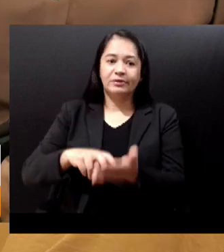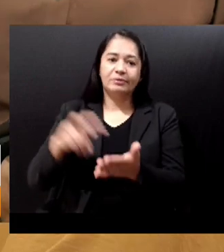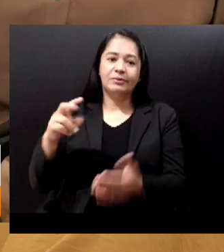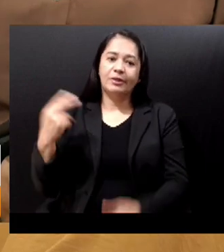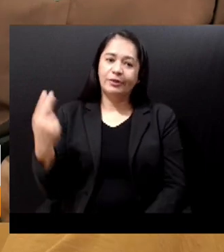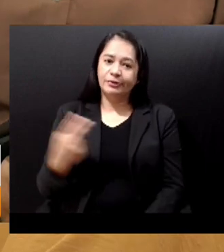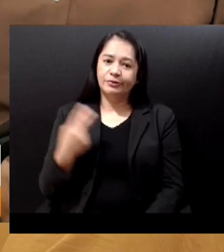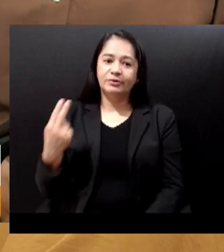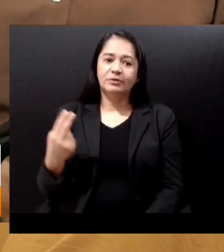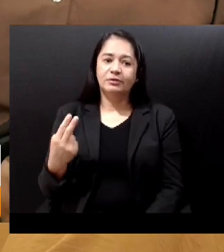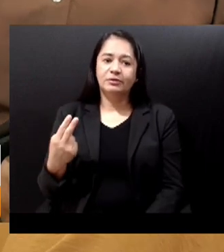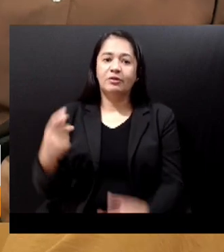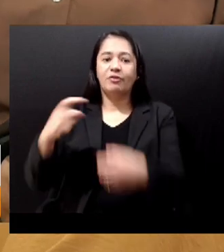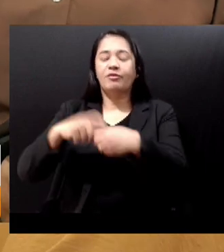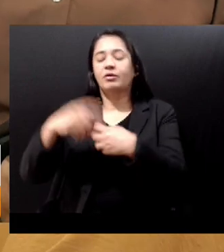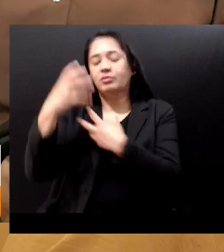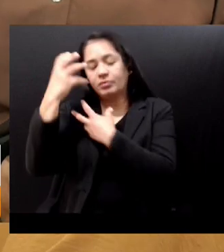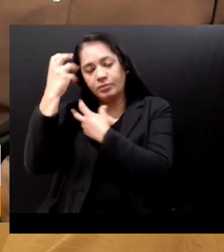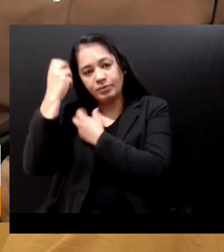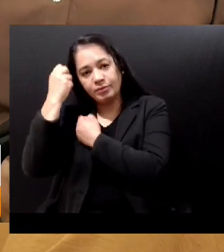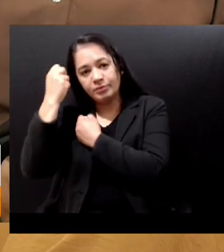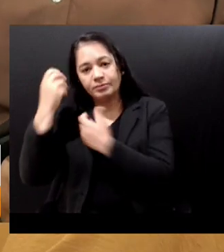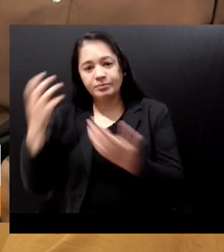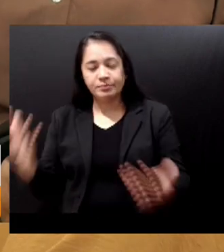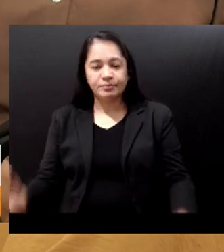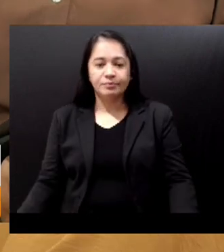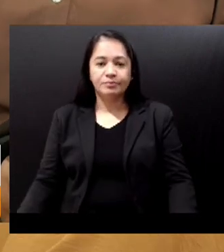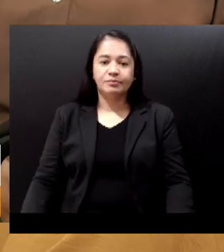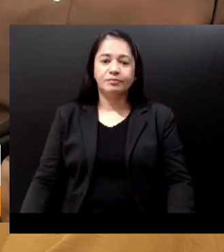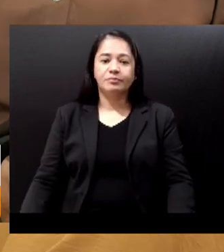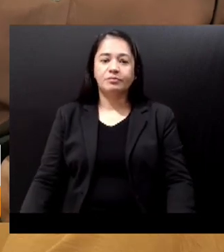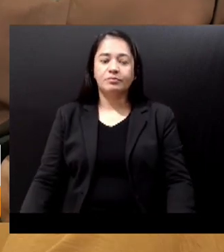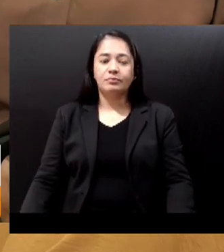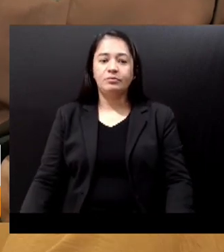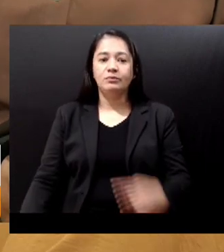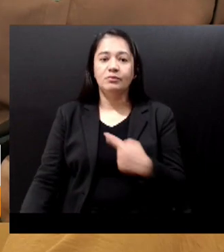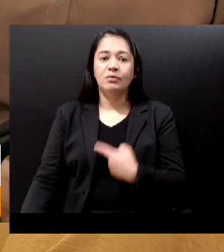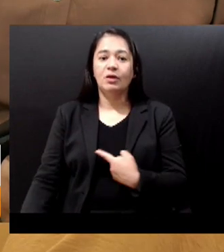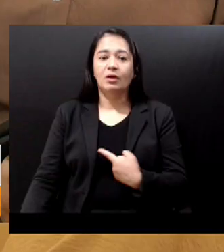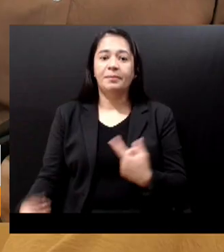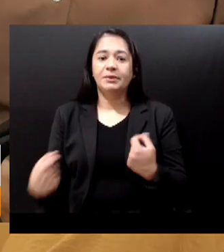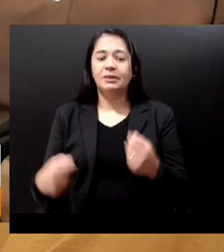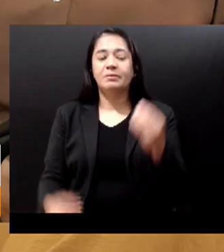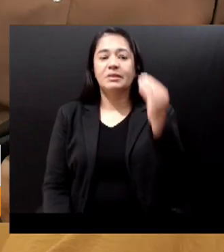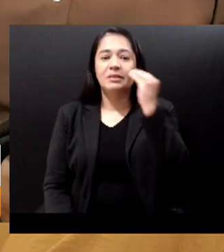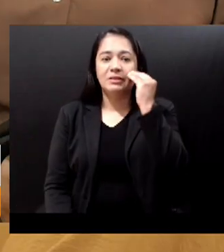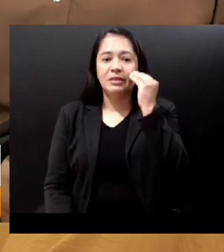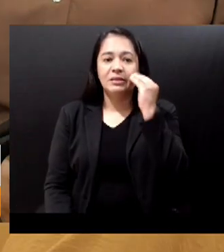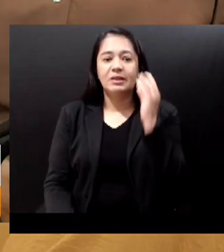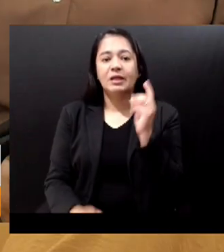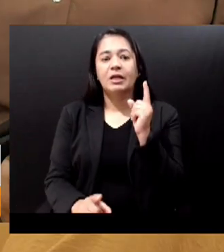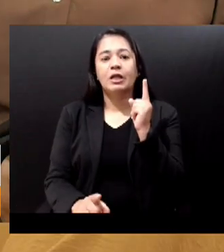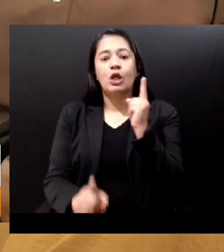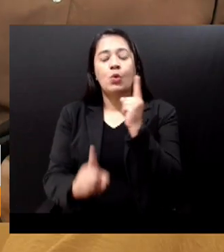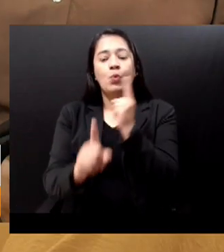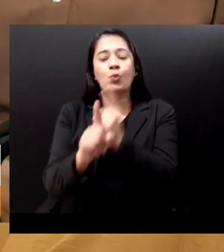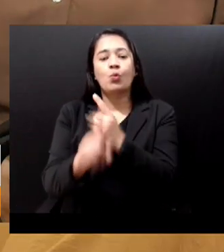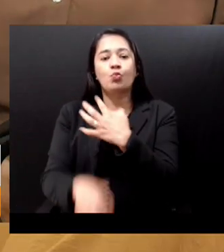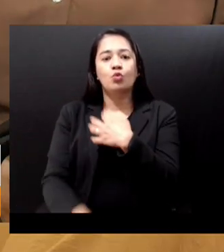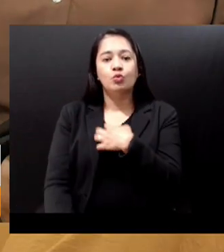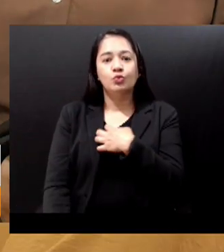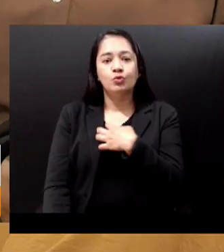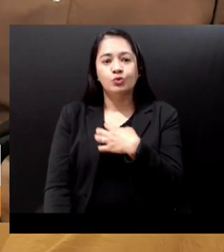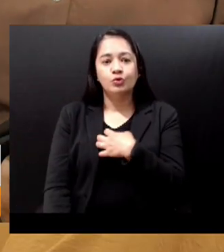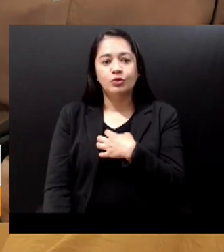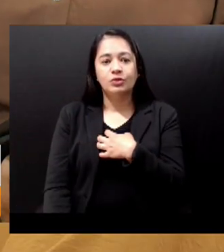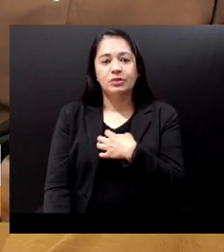sono. exato. Eh, então a gente tem que tentar achar uma forma de realmente a gente